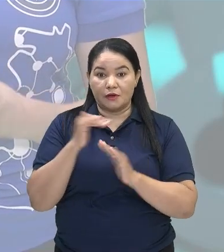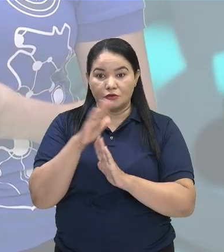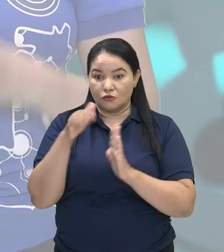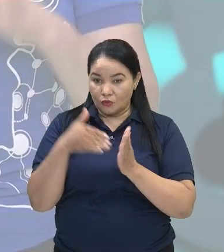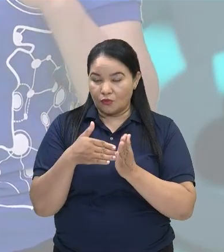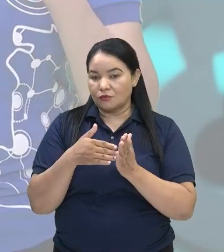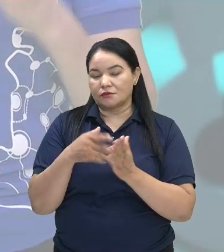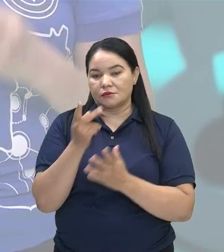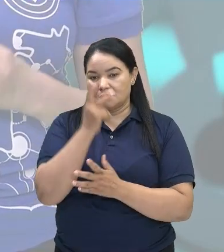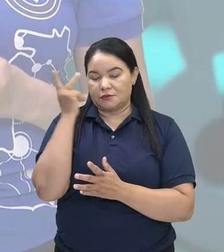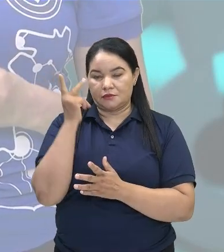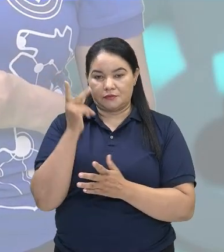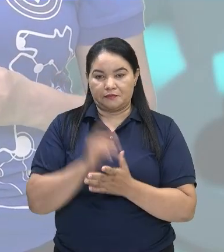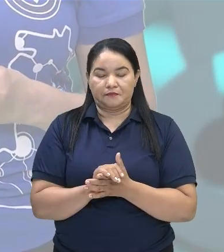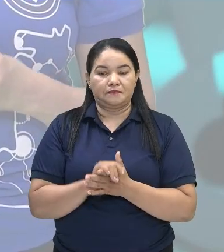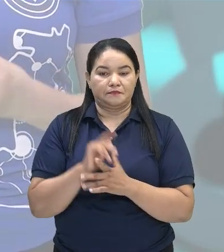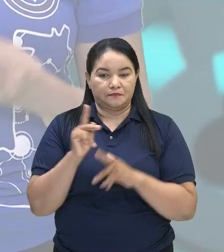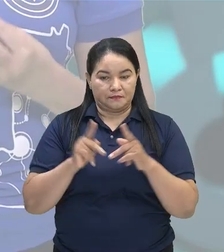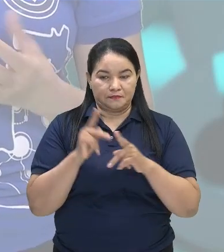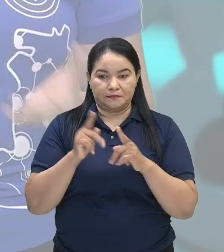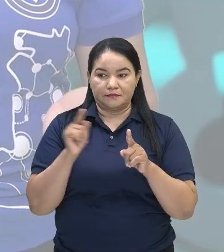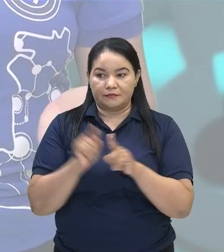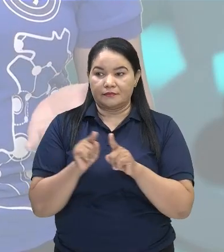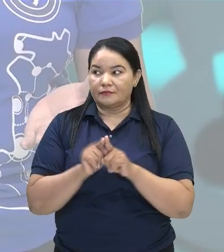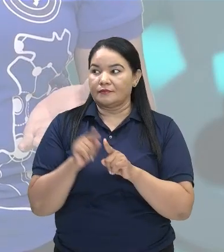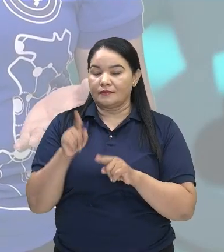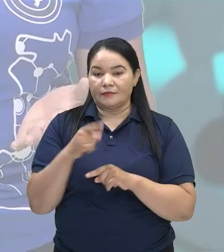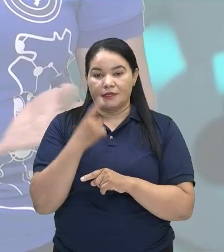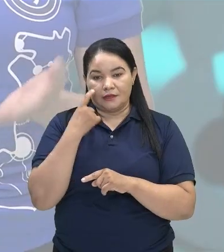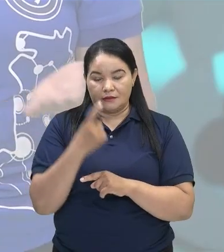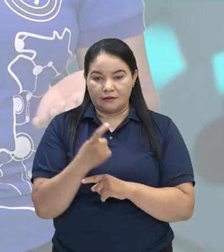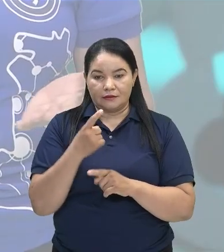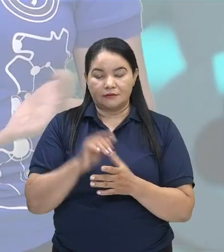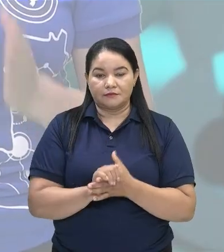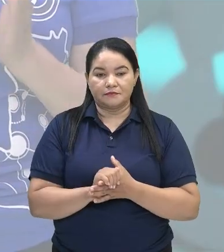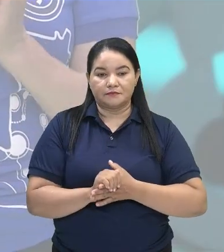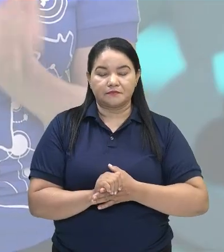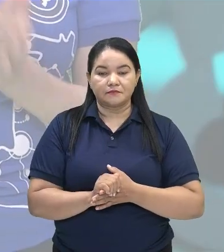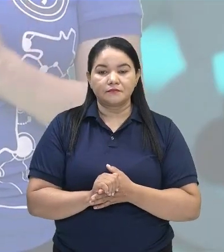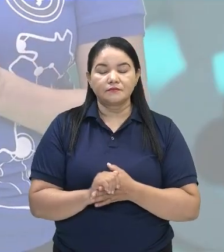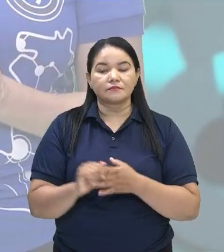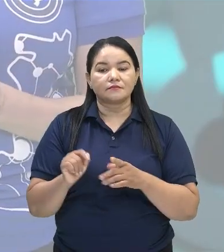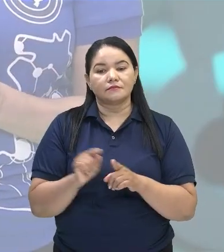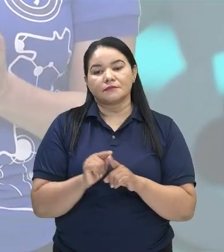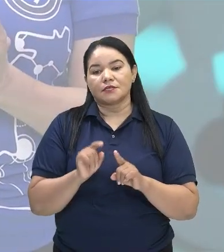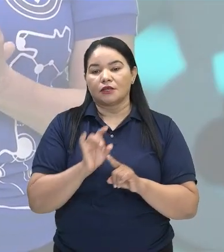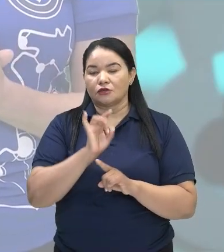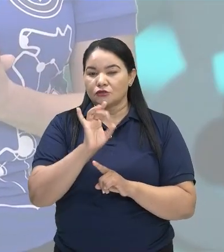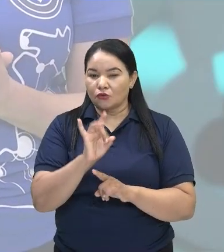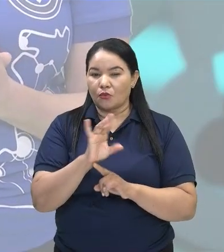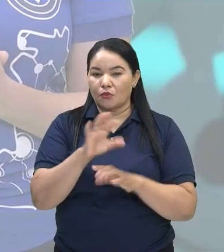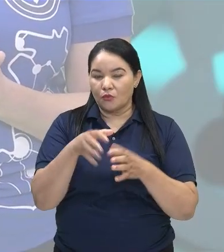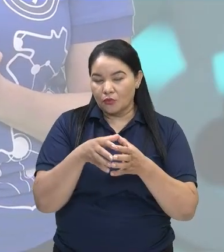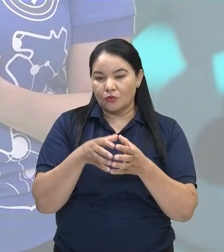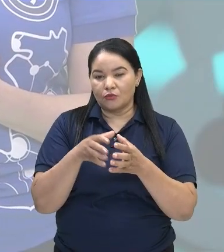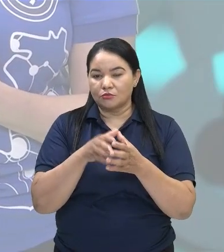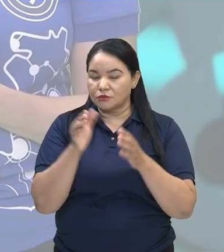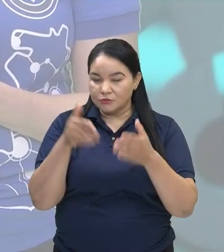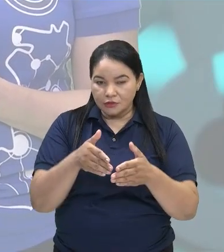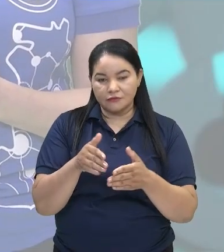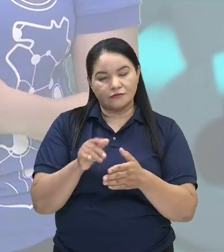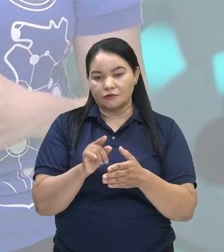para toda a população, porque é de interesse, né, de todos, e não só de um grupo